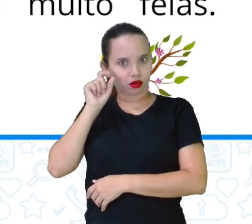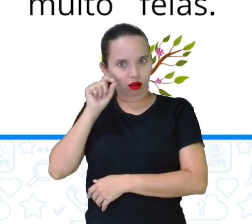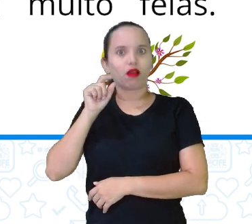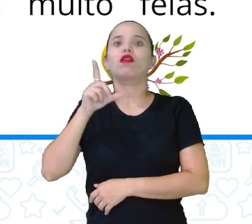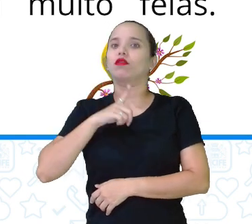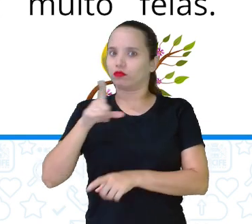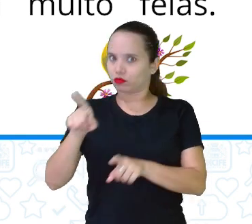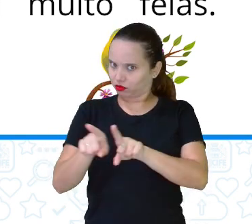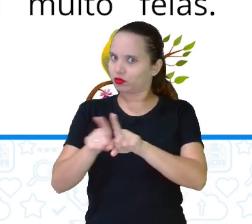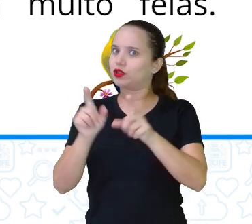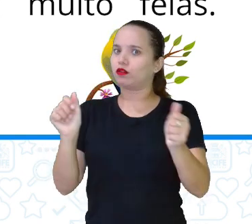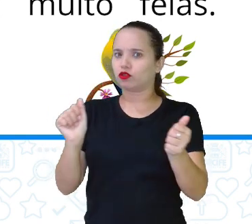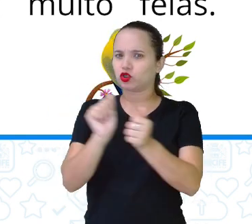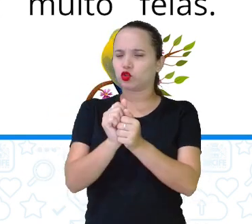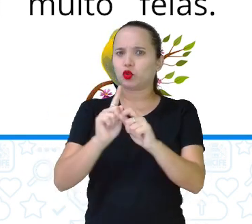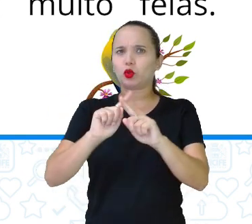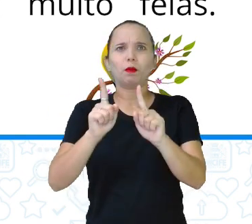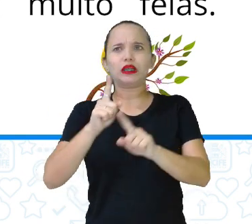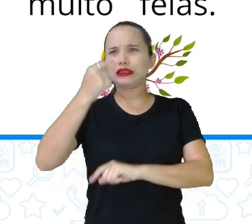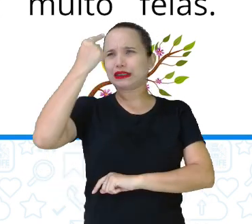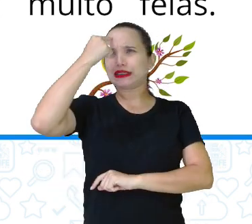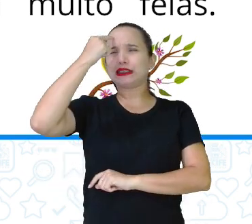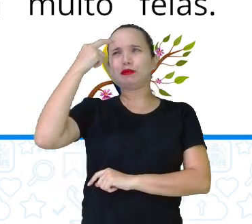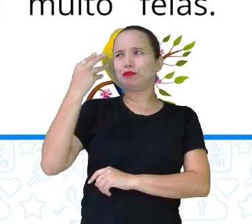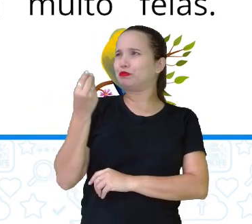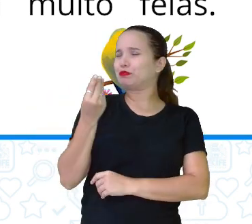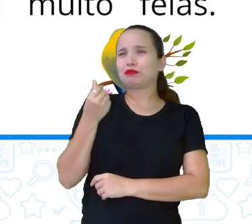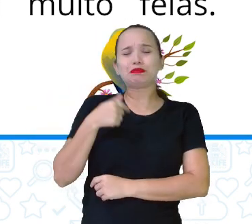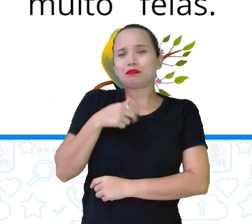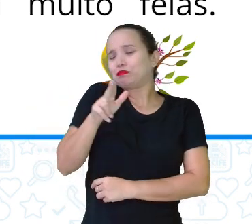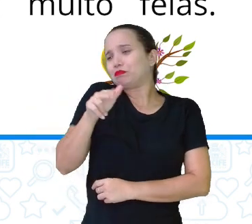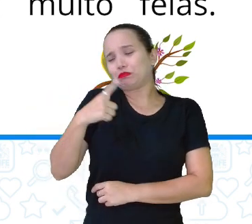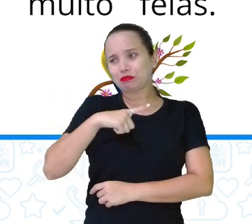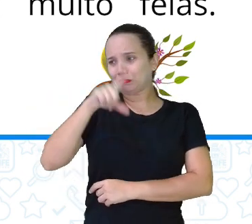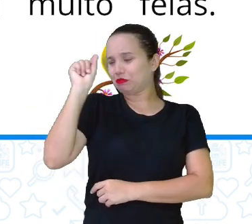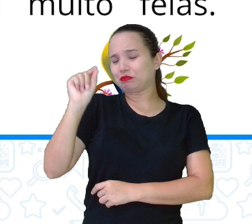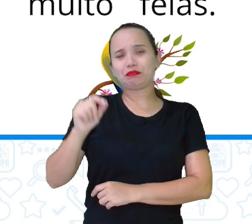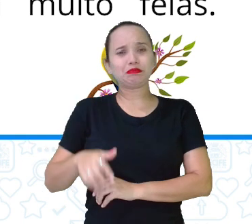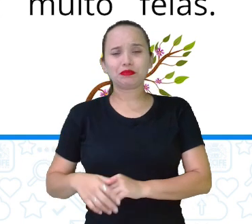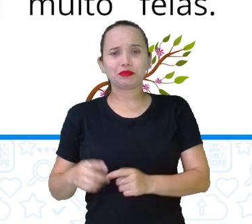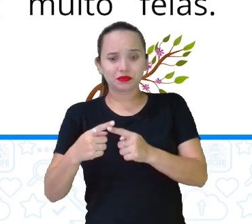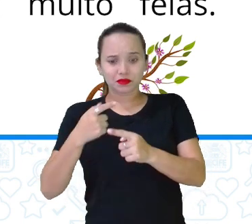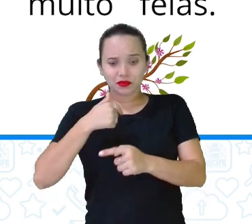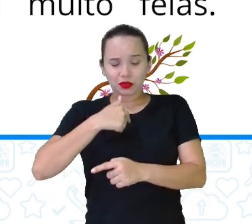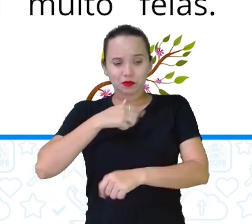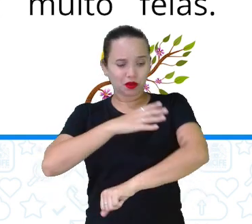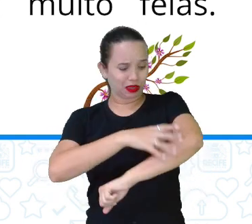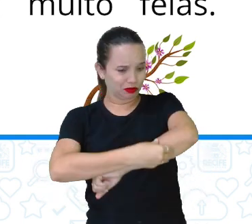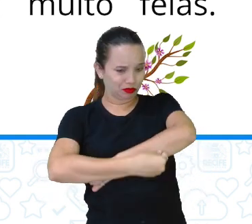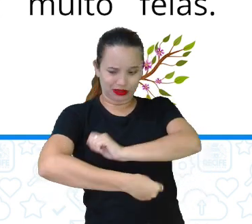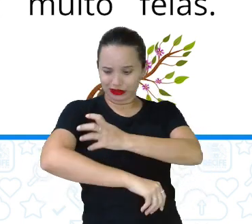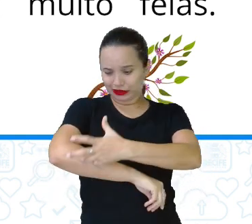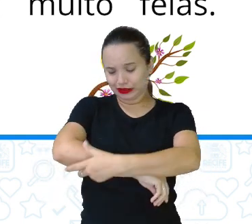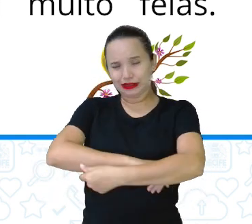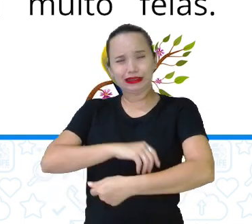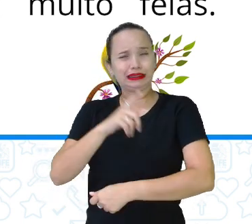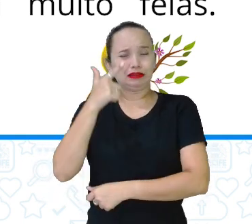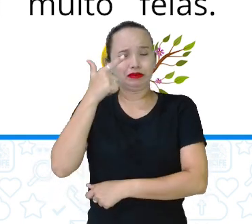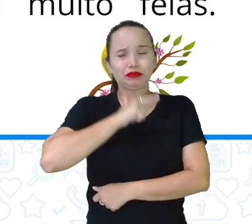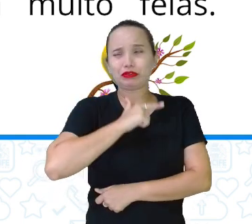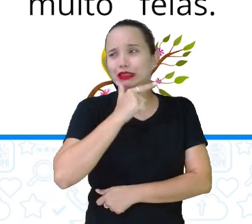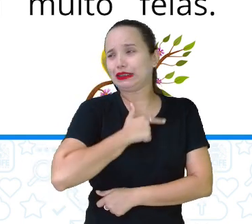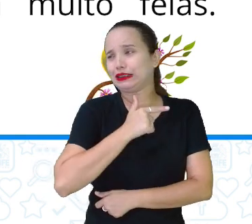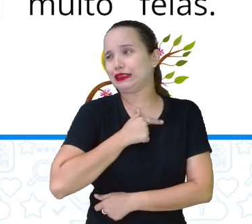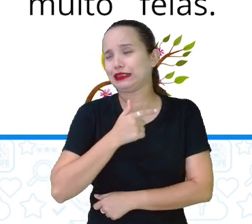tinha certeza de que nunca ia ser a escolhida, porque suas penas eram muito